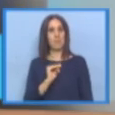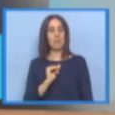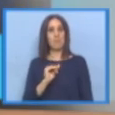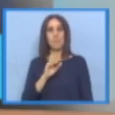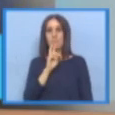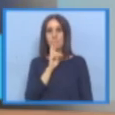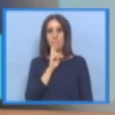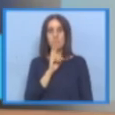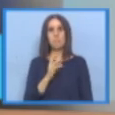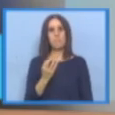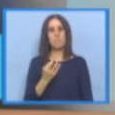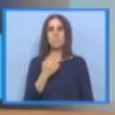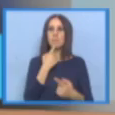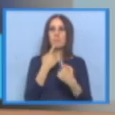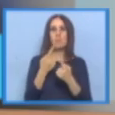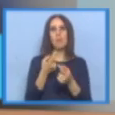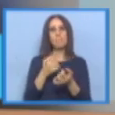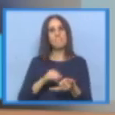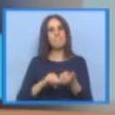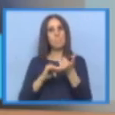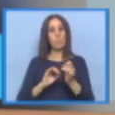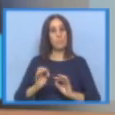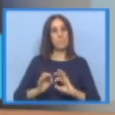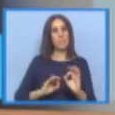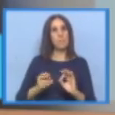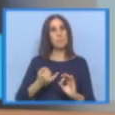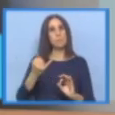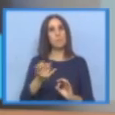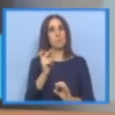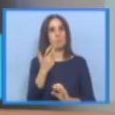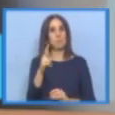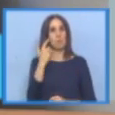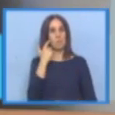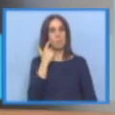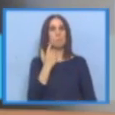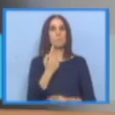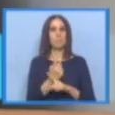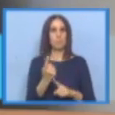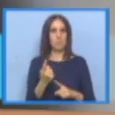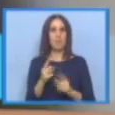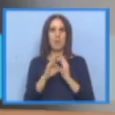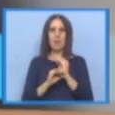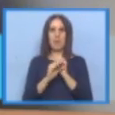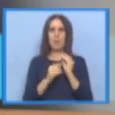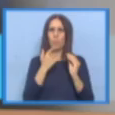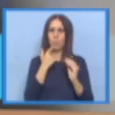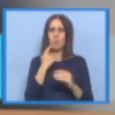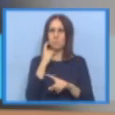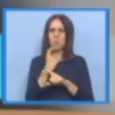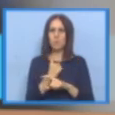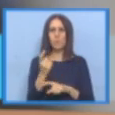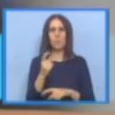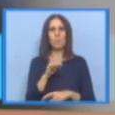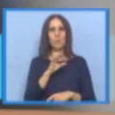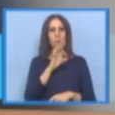experiência de diálogo e de proximidade que teve na preparação e no pós-centenário, porque exigiu muitas conversas com o Bispo